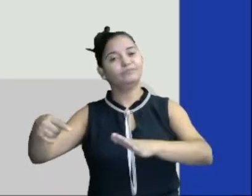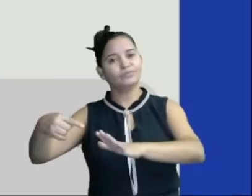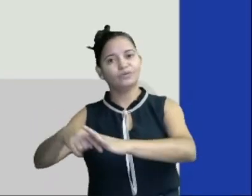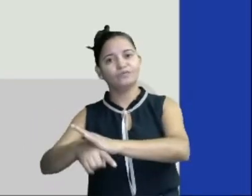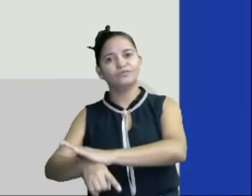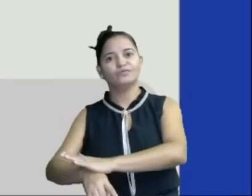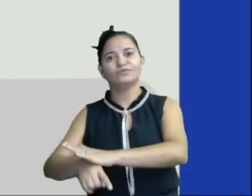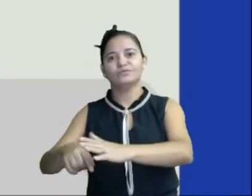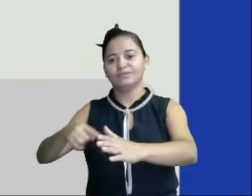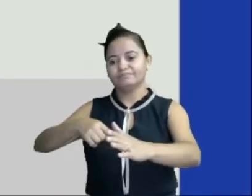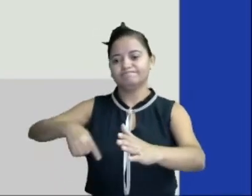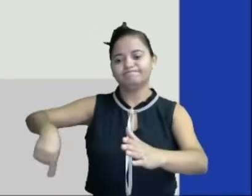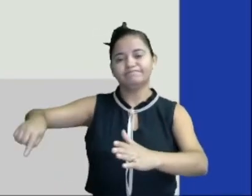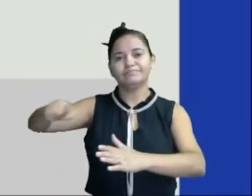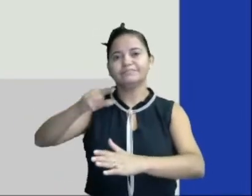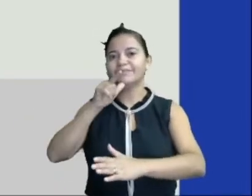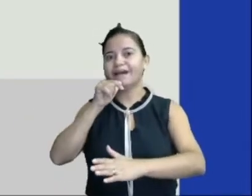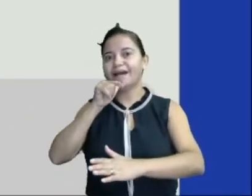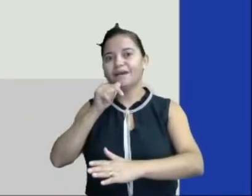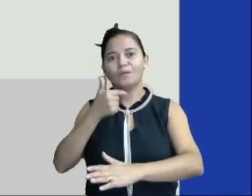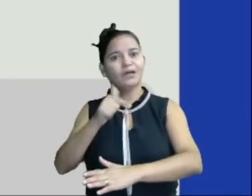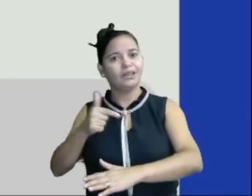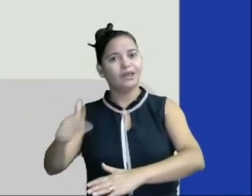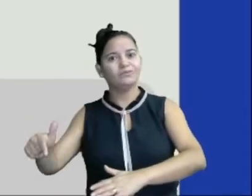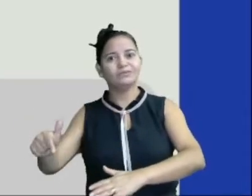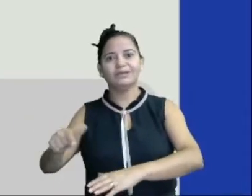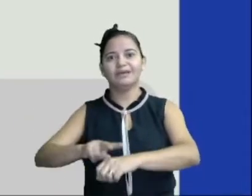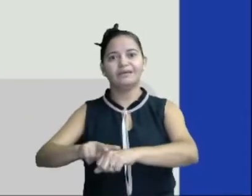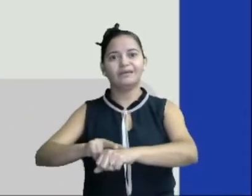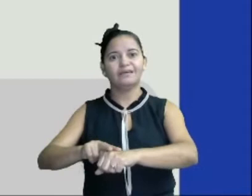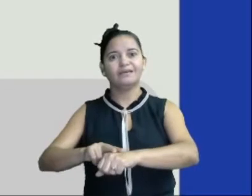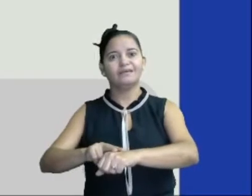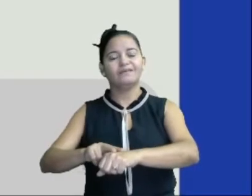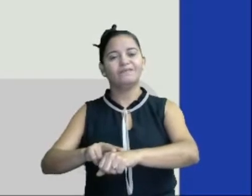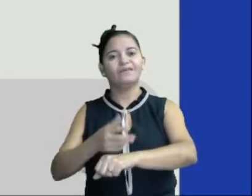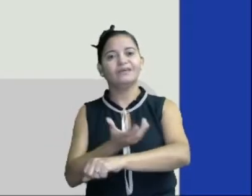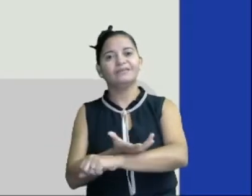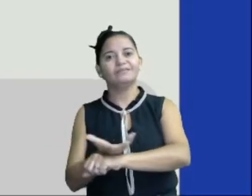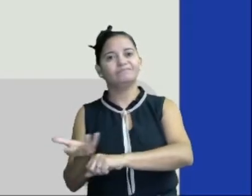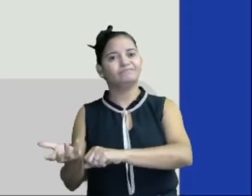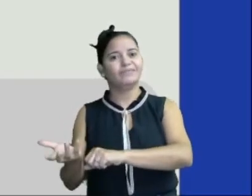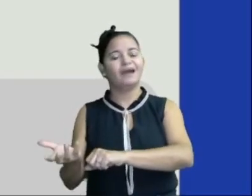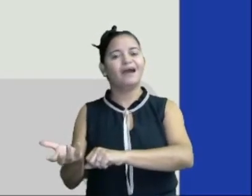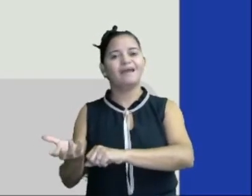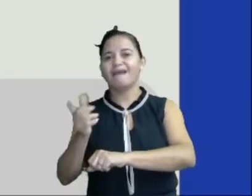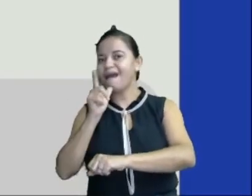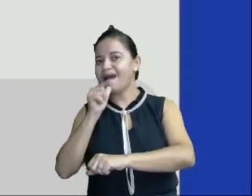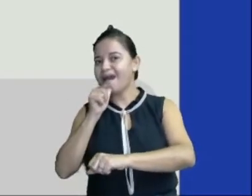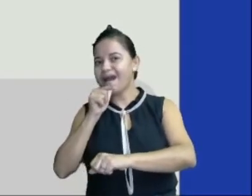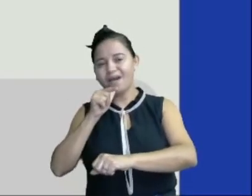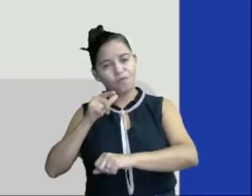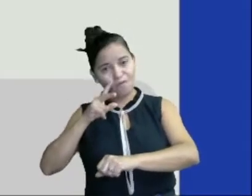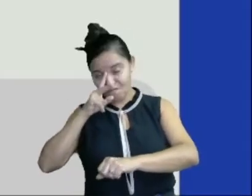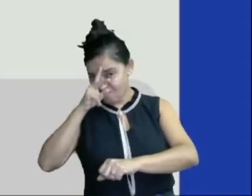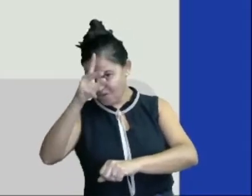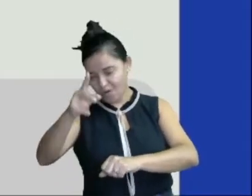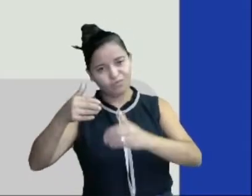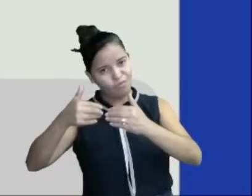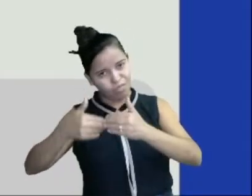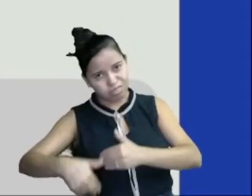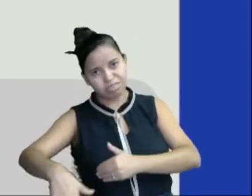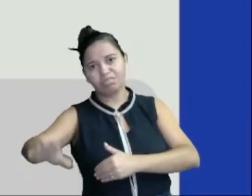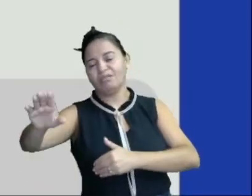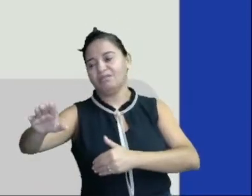As margens dos rios sem vegetação, elas são desgastadas pela força da água, tá certo? Nós temos